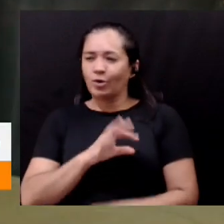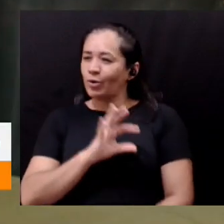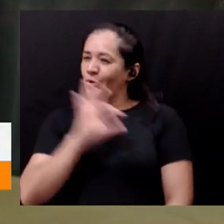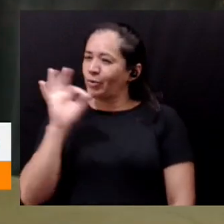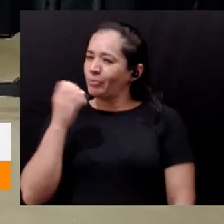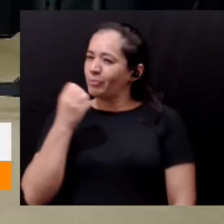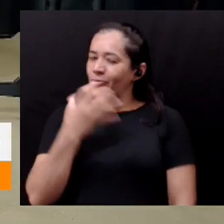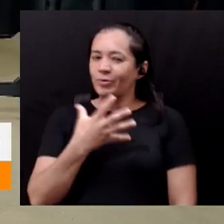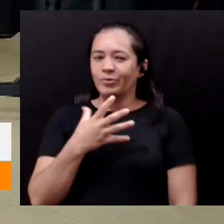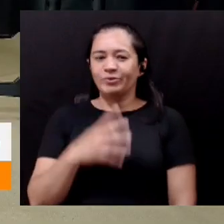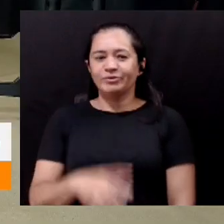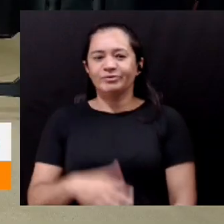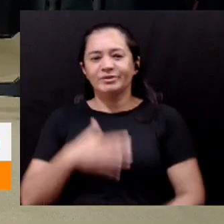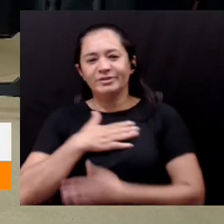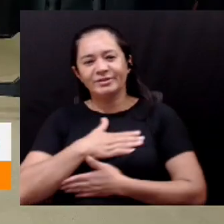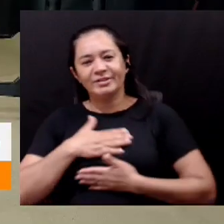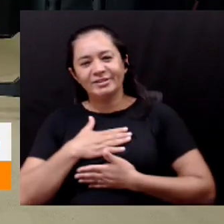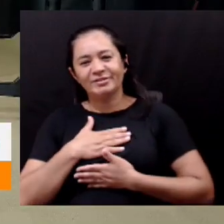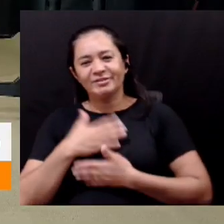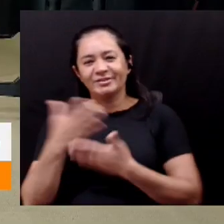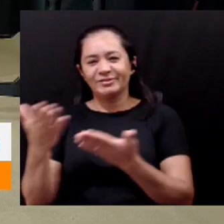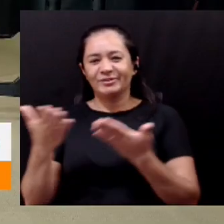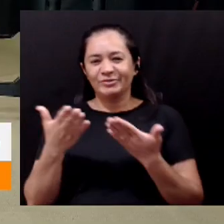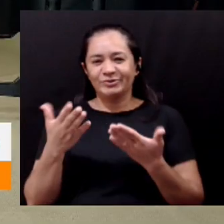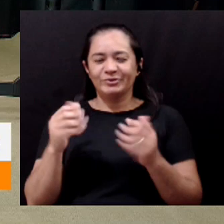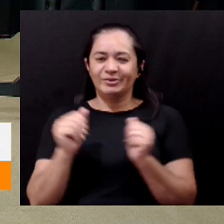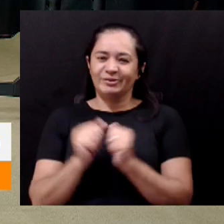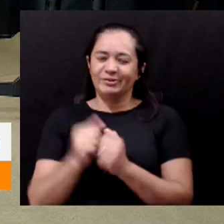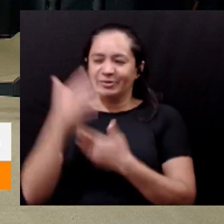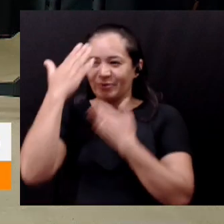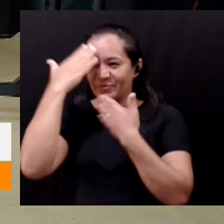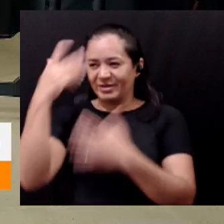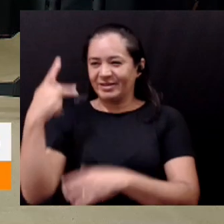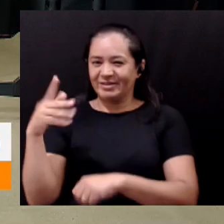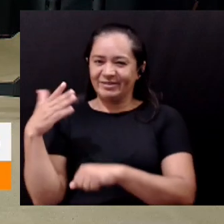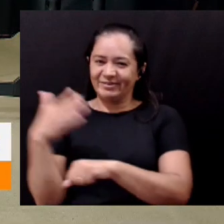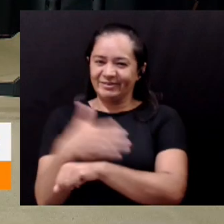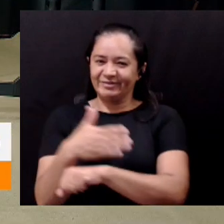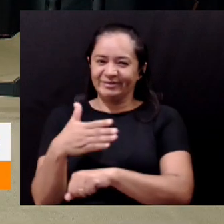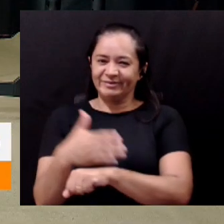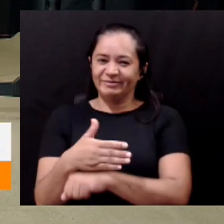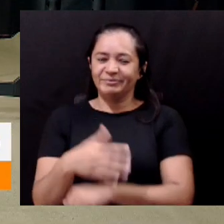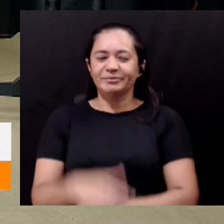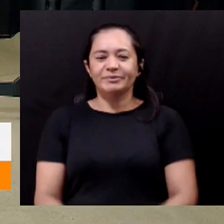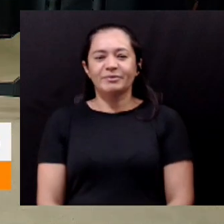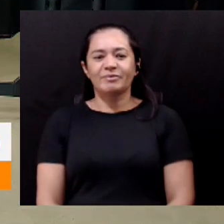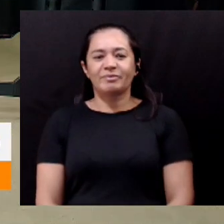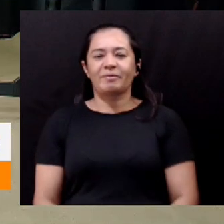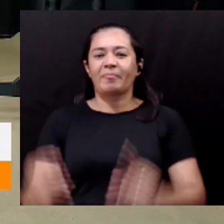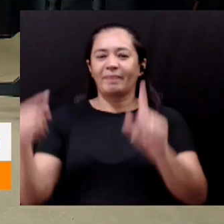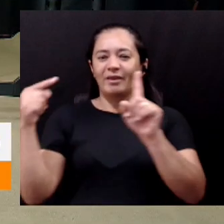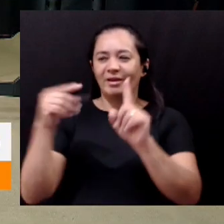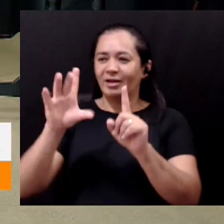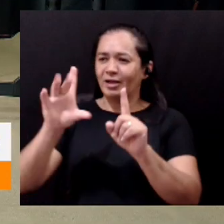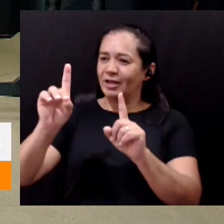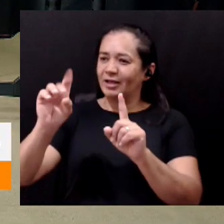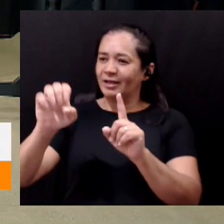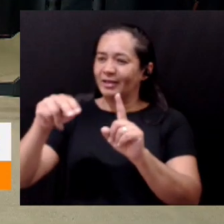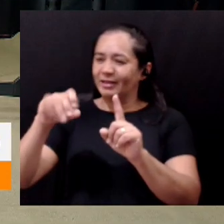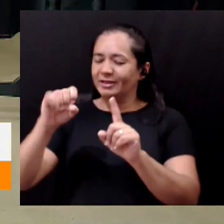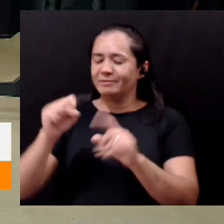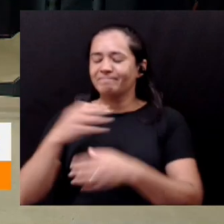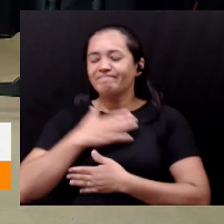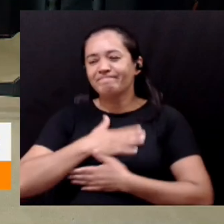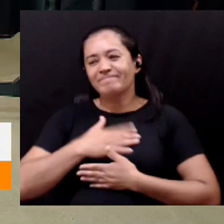satisfação em receber você aqui, viu. Muito Obrigada, obrigada pela Rúbia. sua participação, de Agradeço. verdade mesmo. Denis, é prazer imenso ter você com a